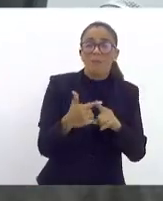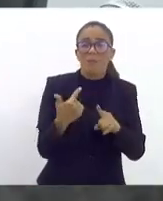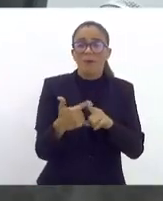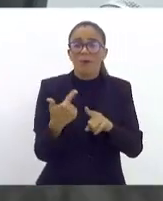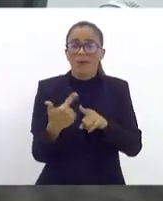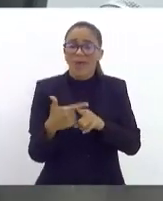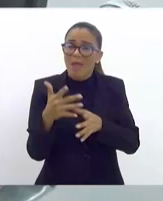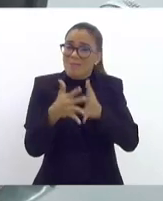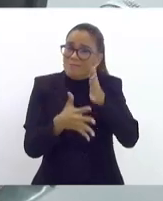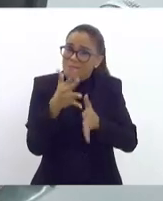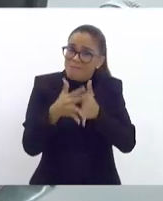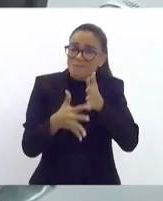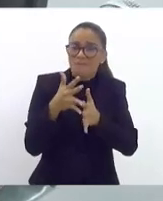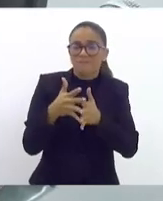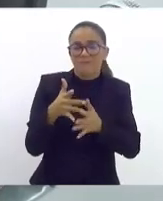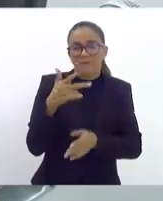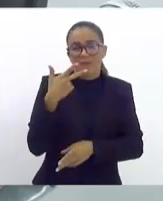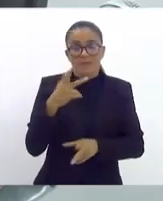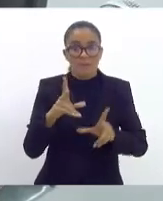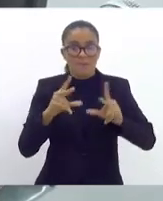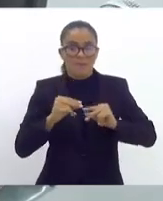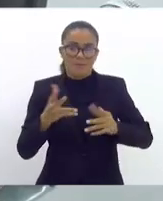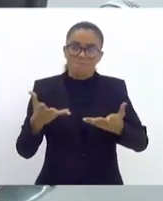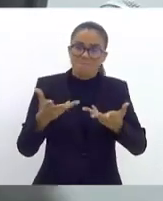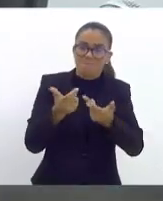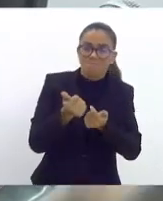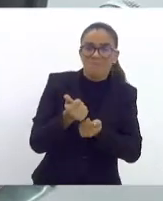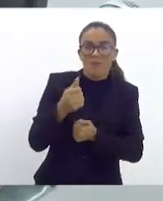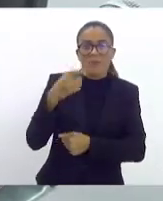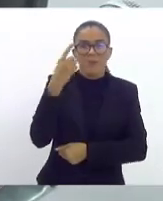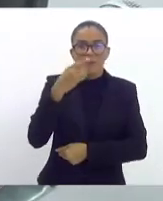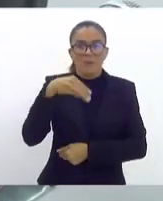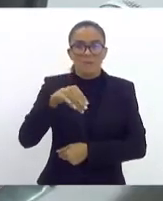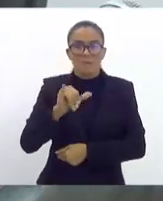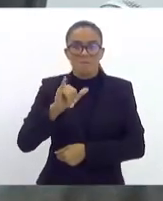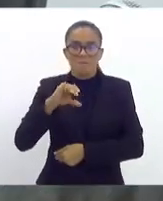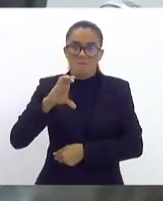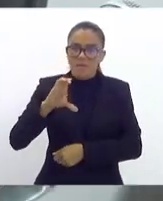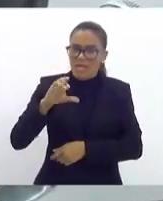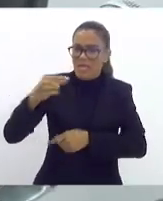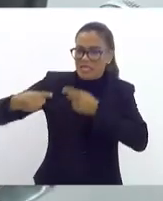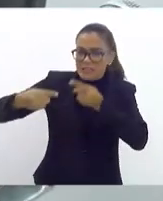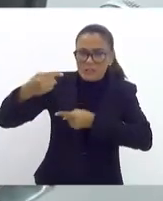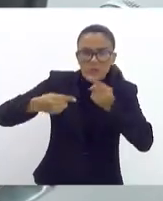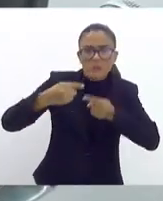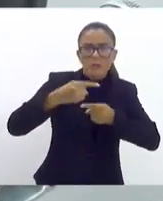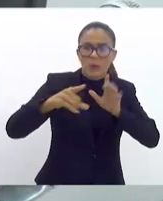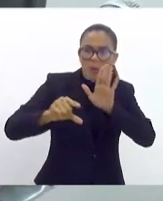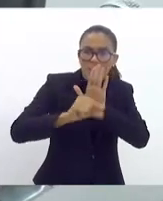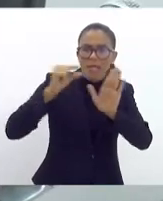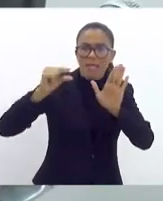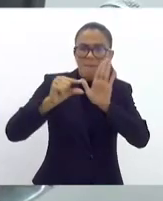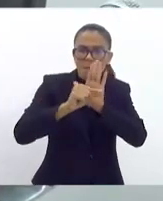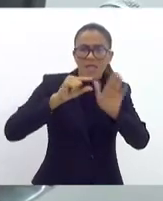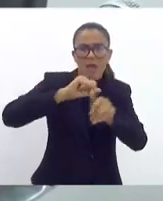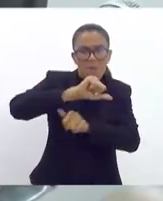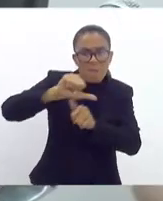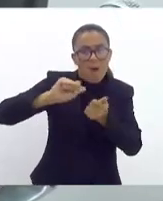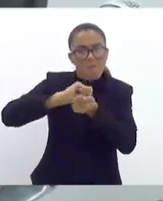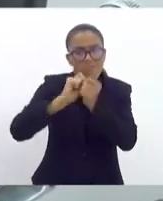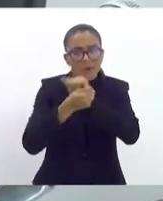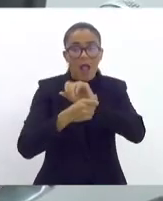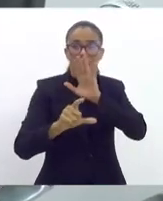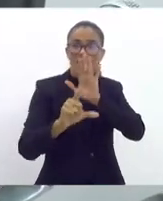a iniciativa meritória brilhante do deputado mink que depois de muita discussão muita emenda foi convertido em lei